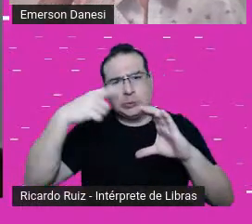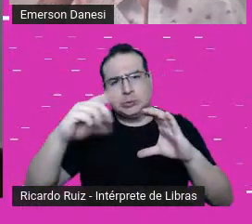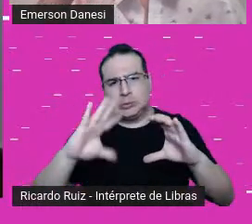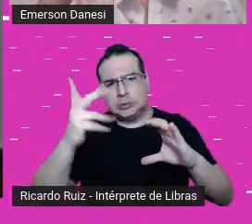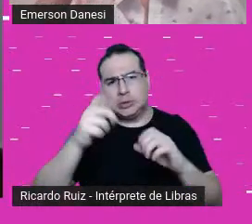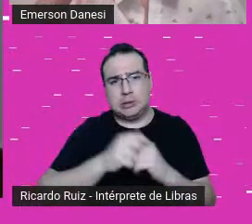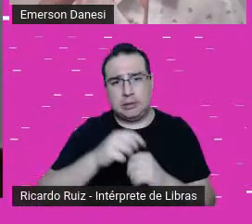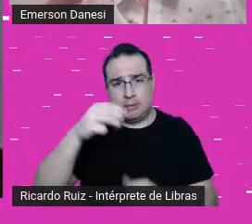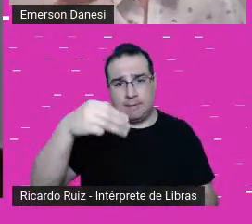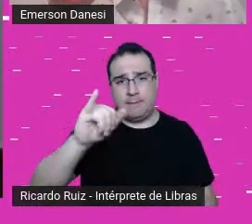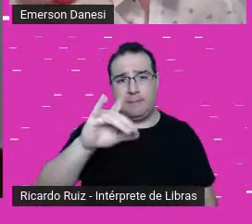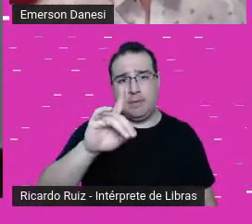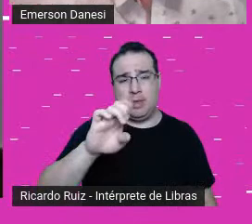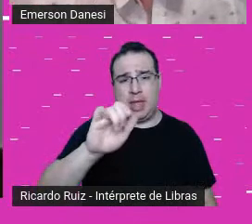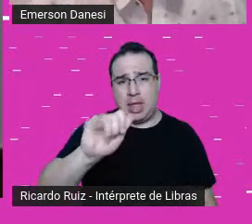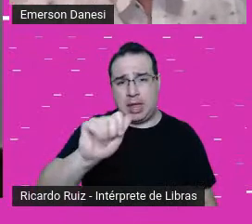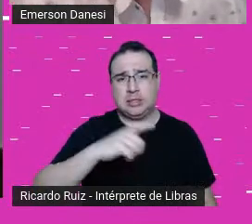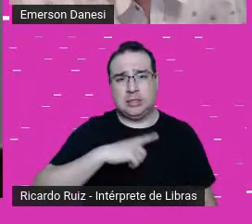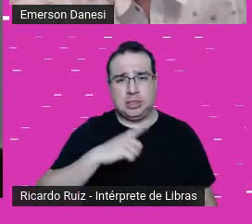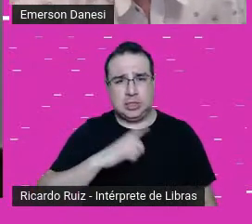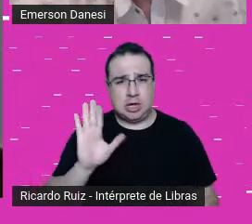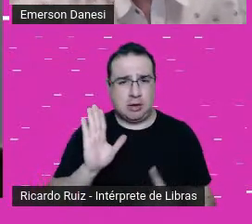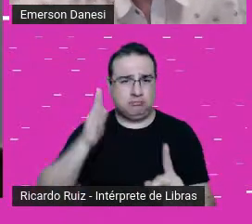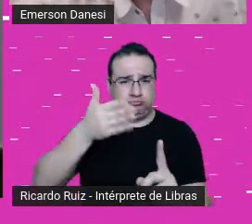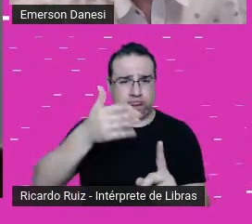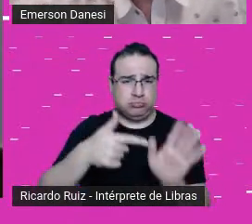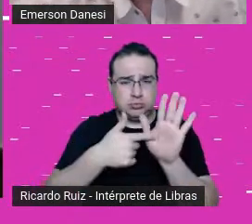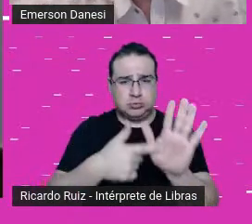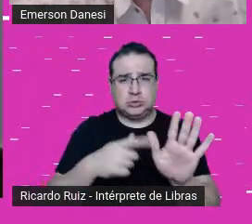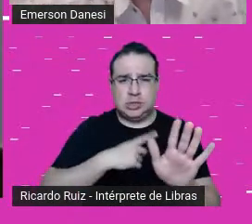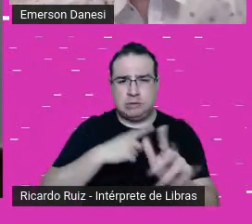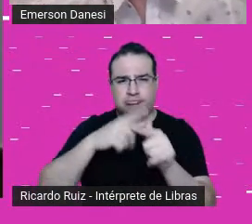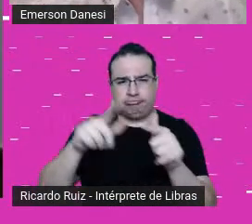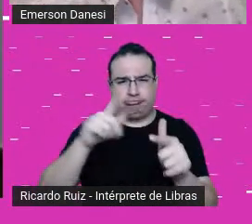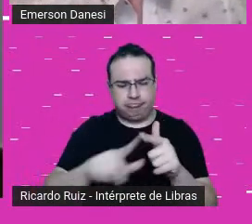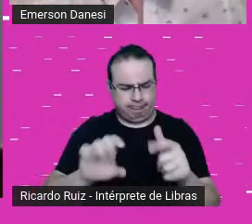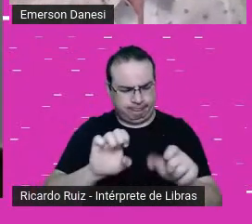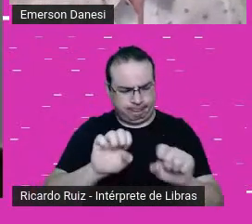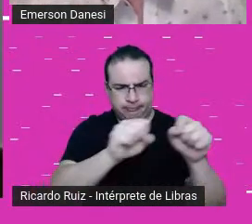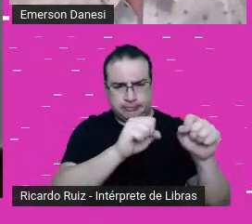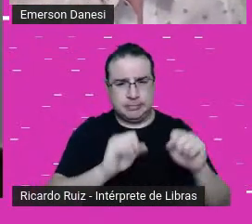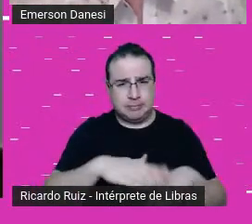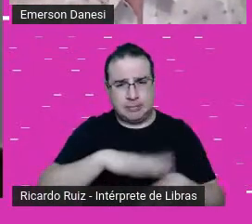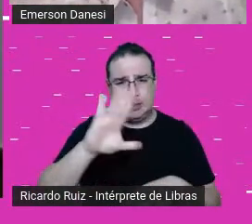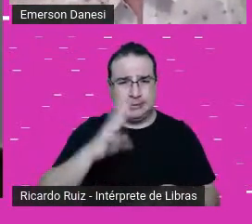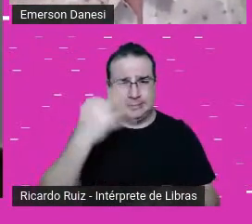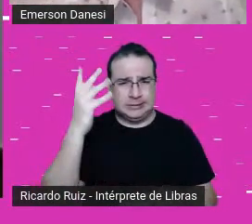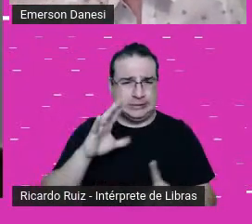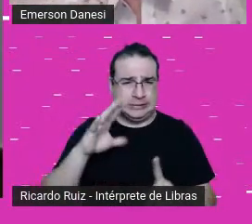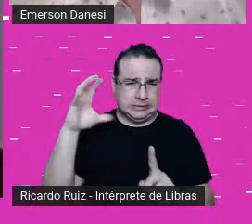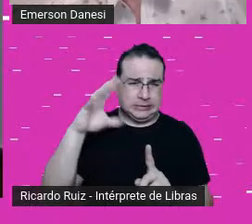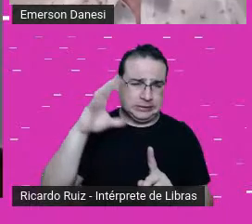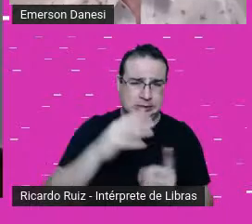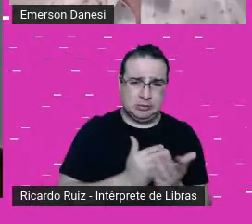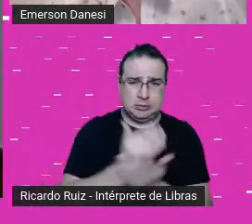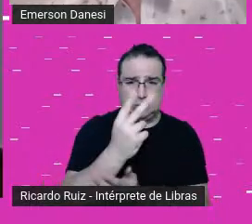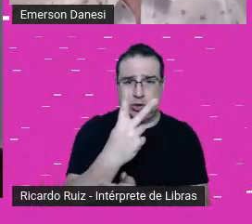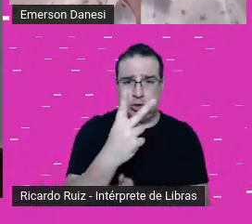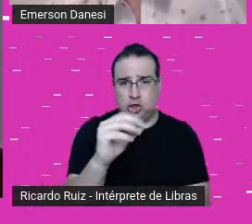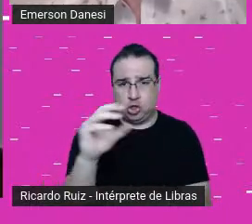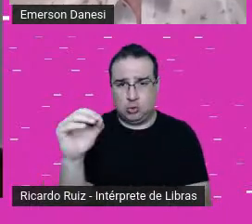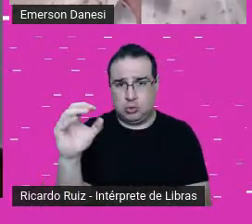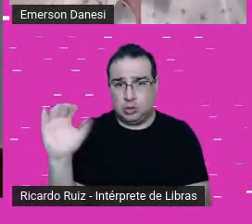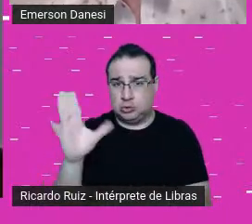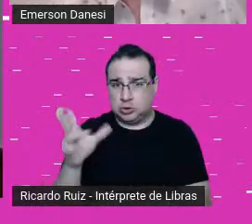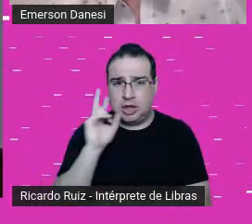ideia, de alguma maneira, já estava apontando para uma crise que a gente está ficando cada vez mais aguda, mas em 2000 eu já estava olhando